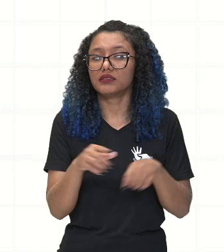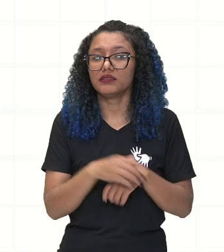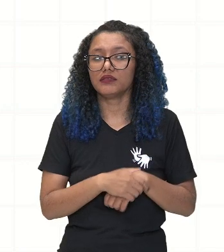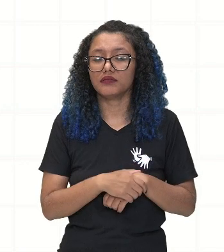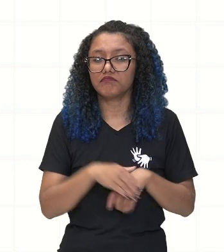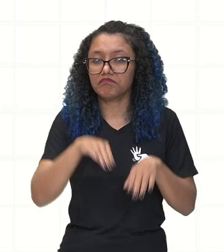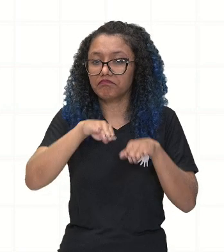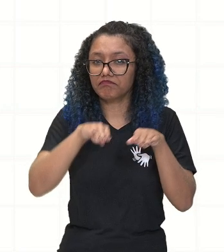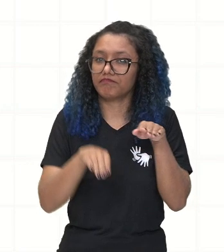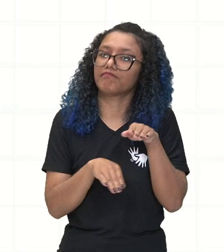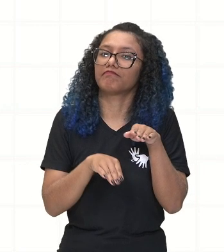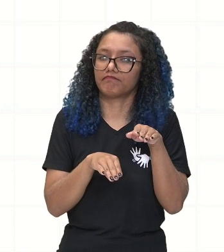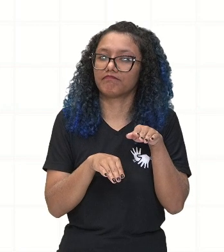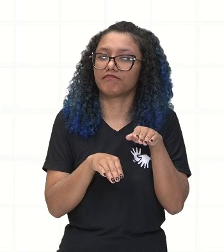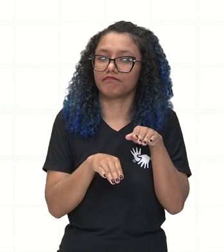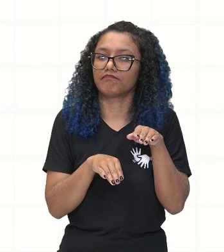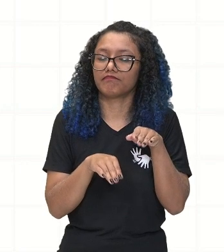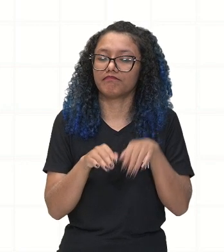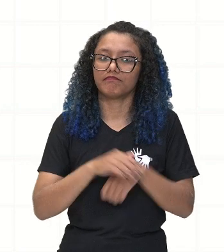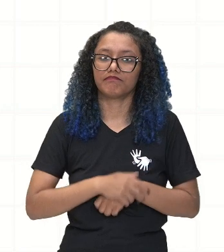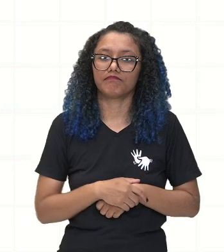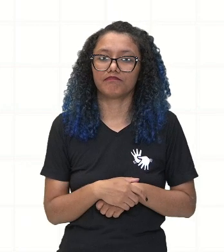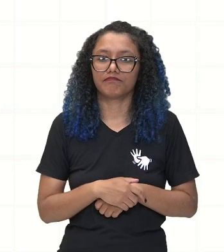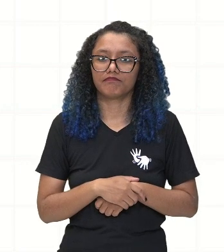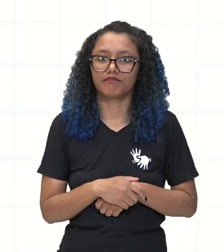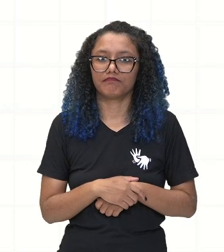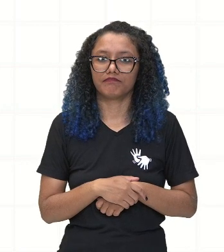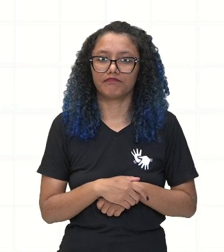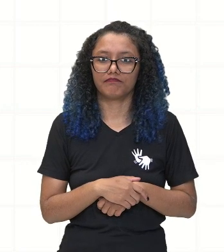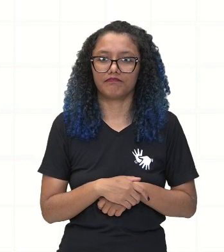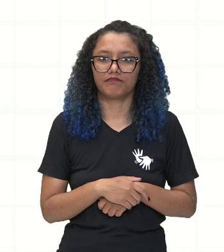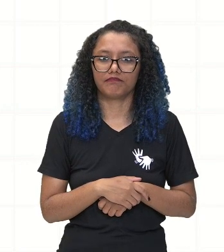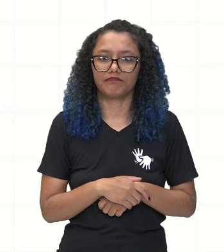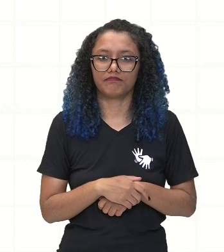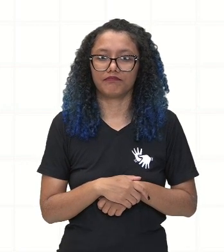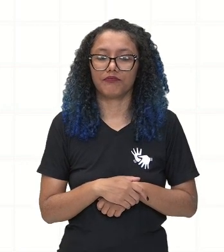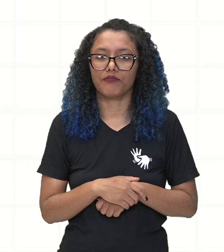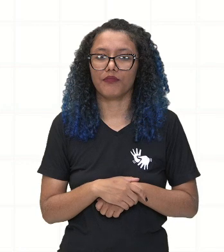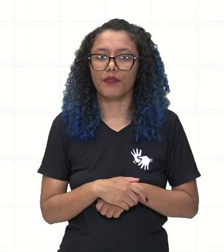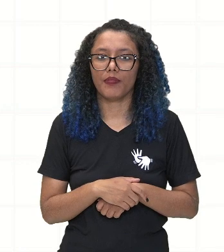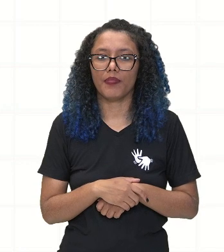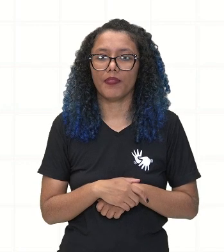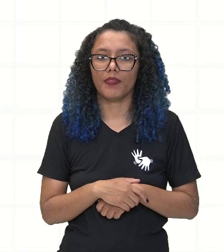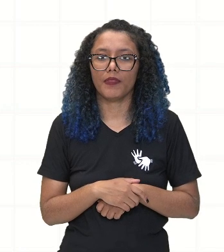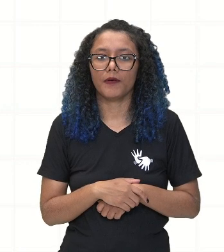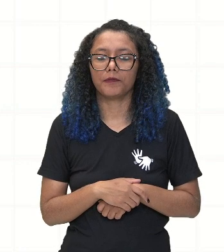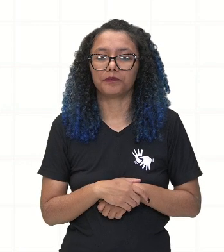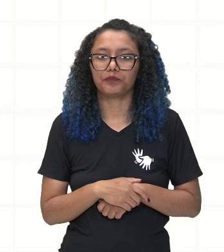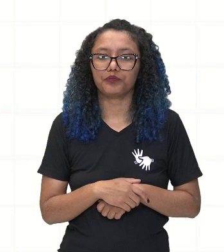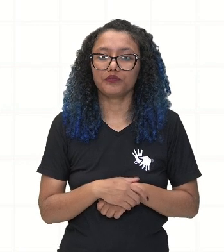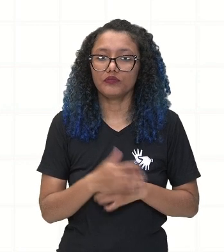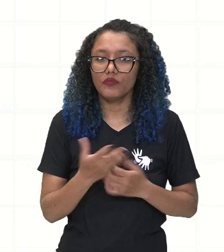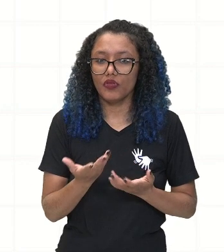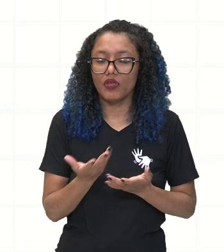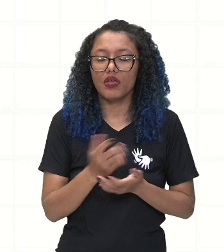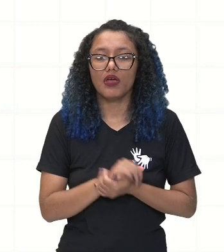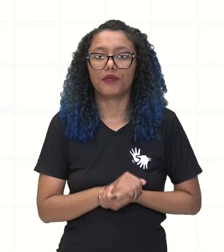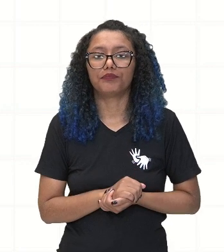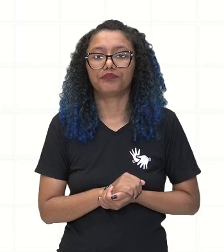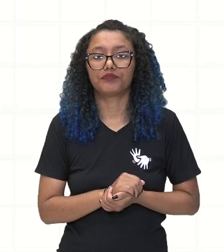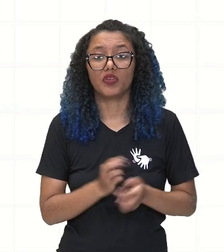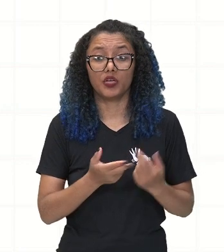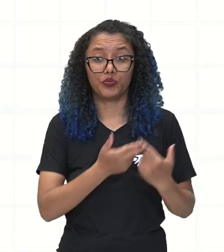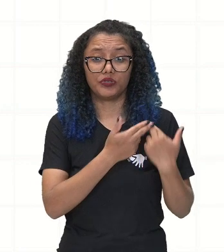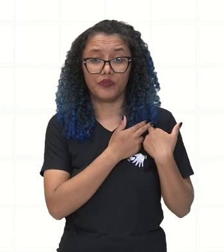América Espanhola. No entanto, esses crioulos não podiam acessar cargos públicos de